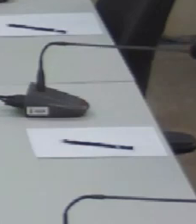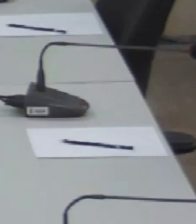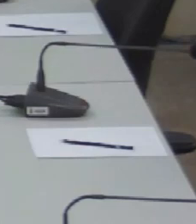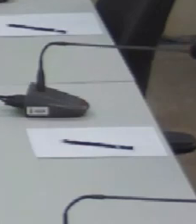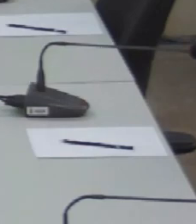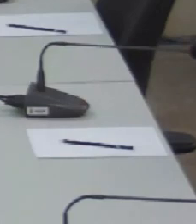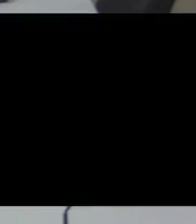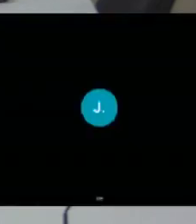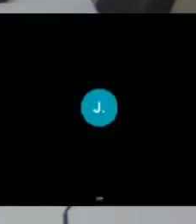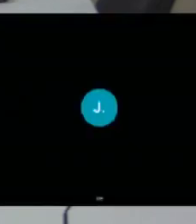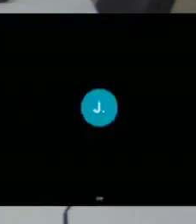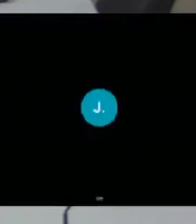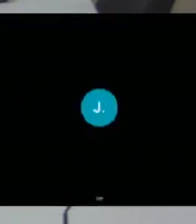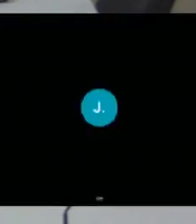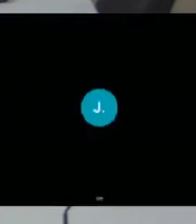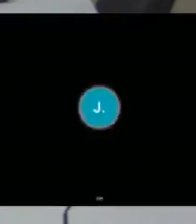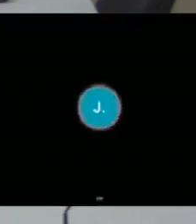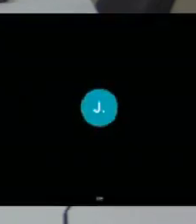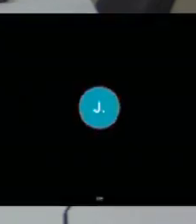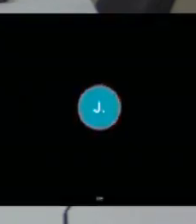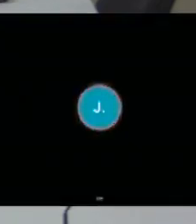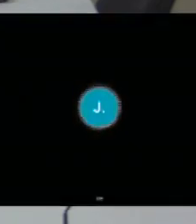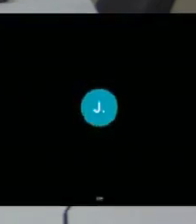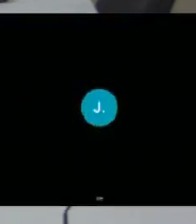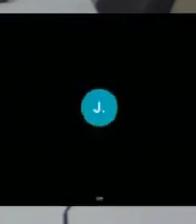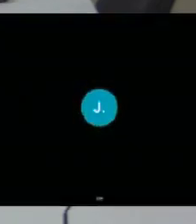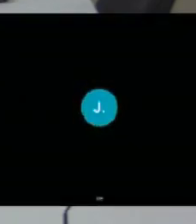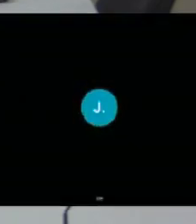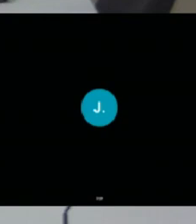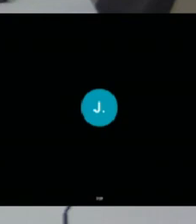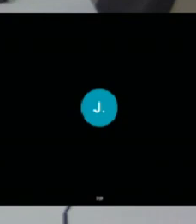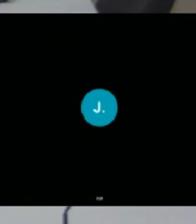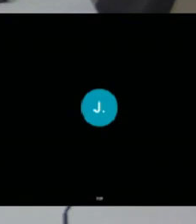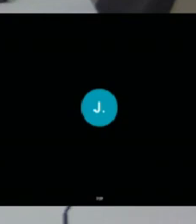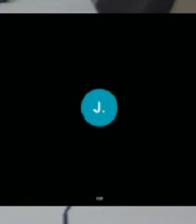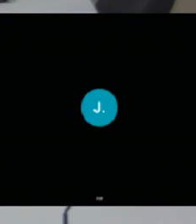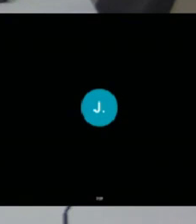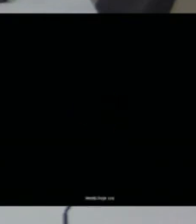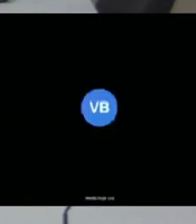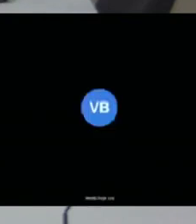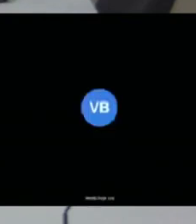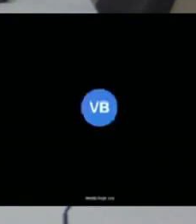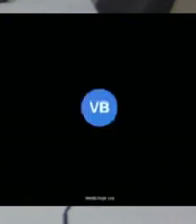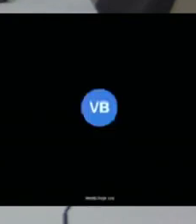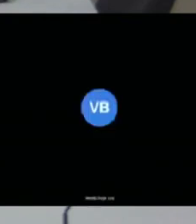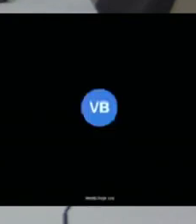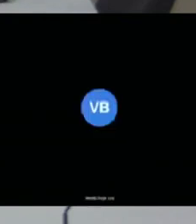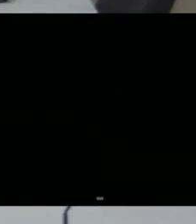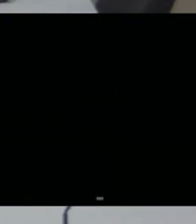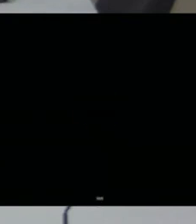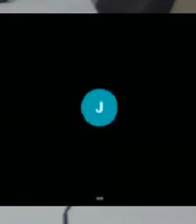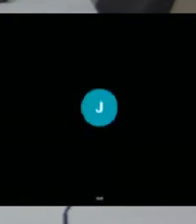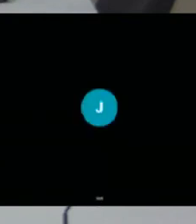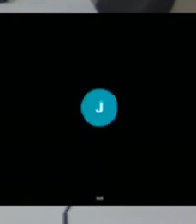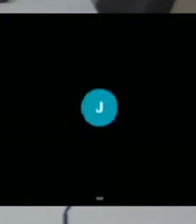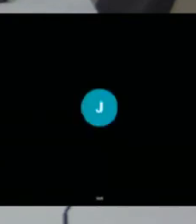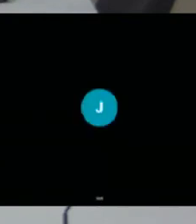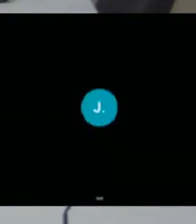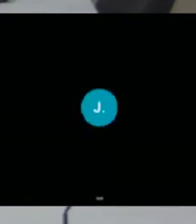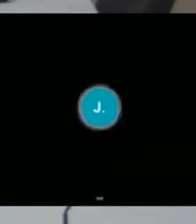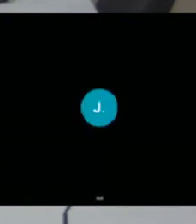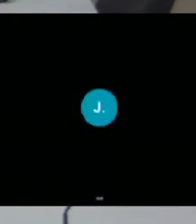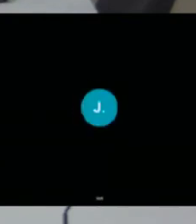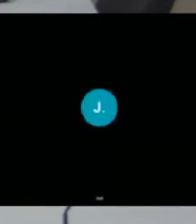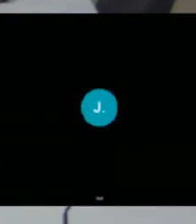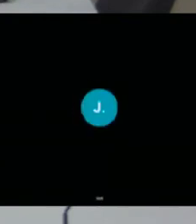Assessoria, Sim. vereador Luiz, está conseguindo Vereador ouvir? Jorge, eu estou te ouvindo. O senhor me ouve? A gente está ouvindo, só